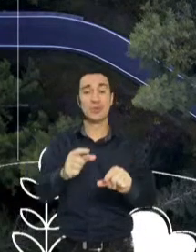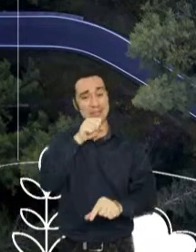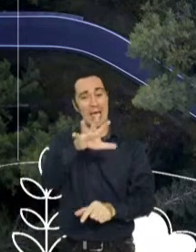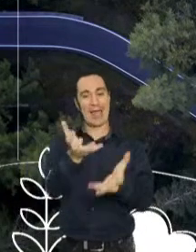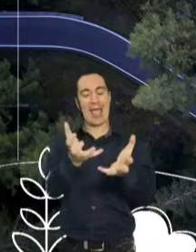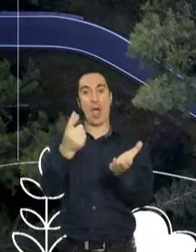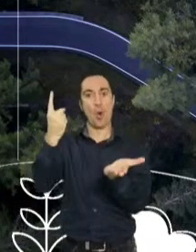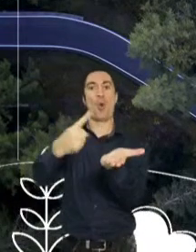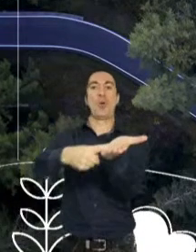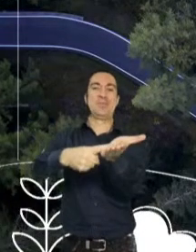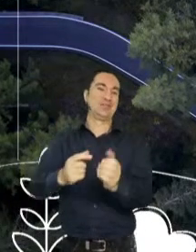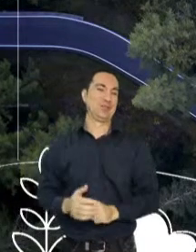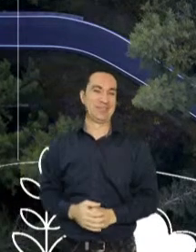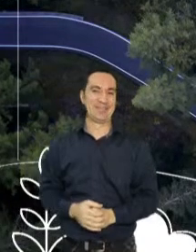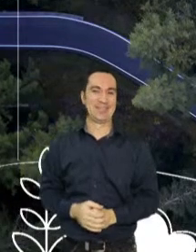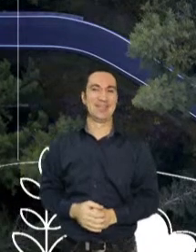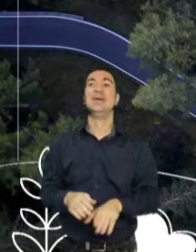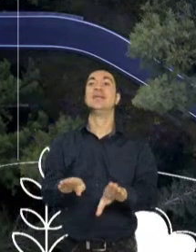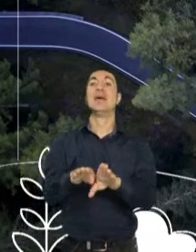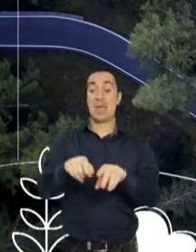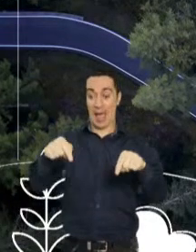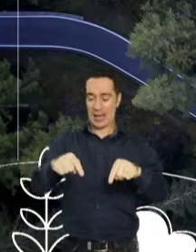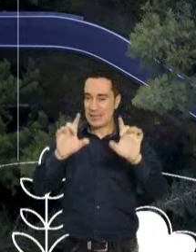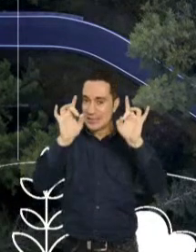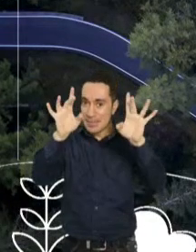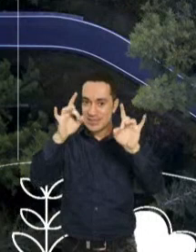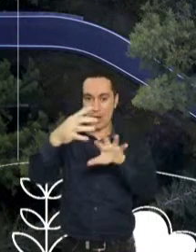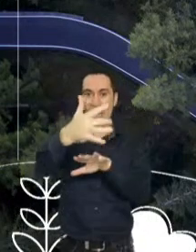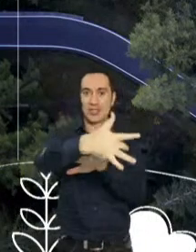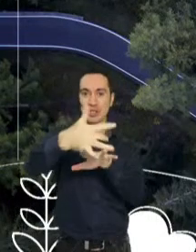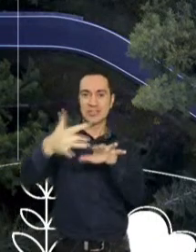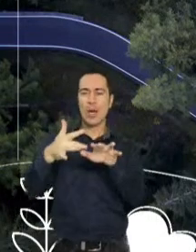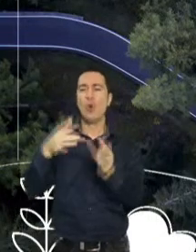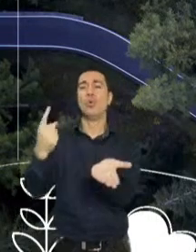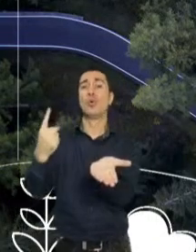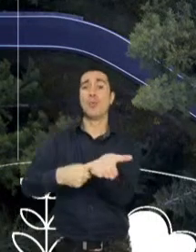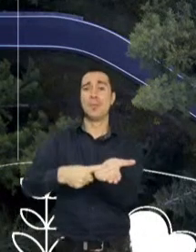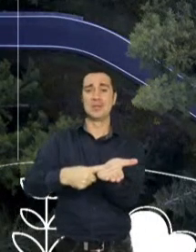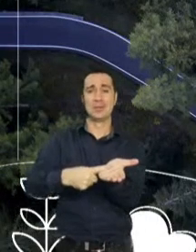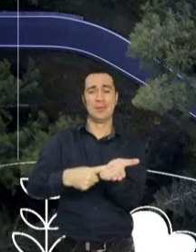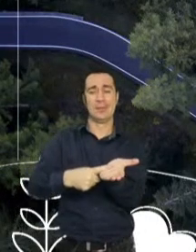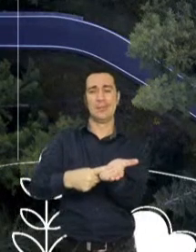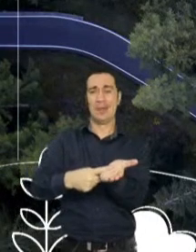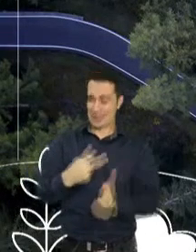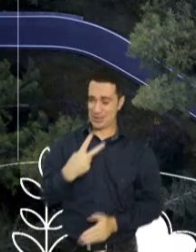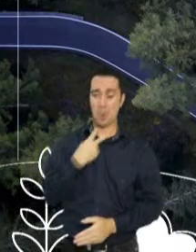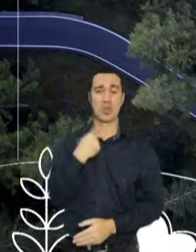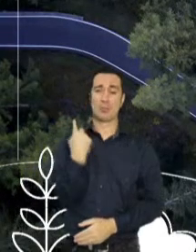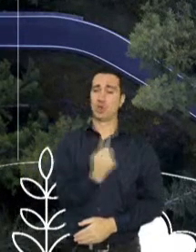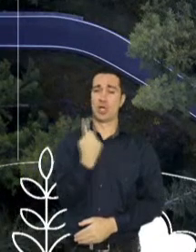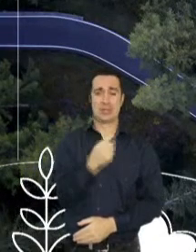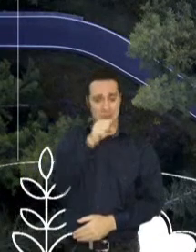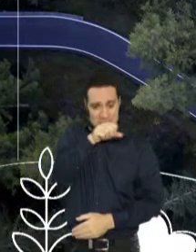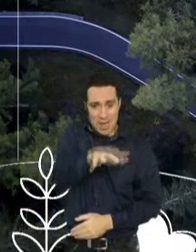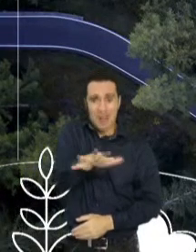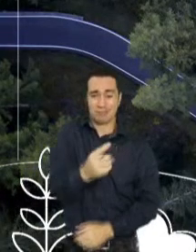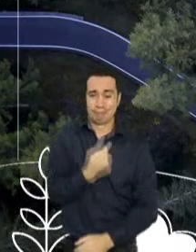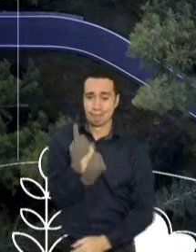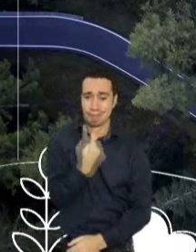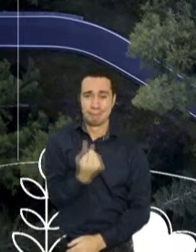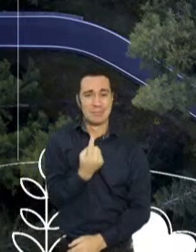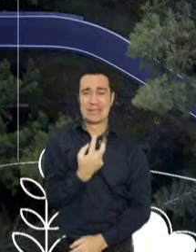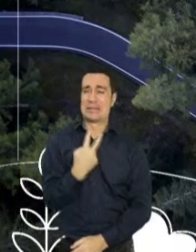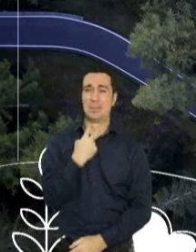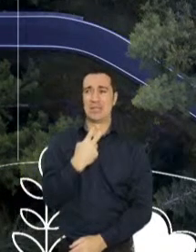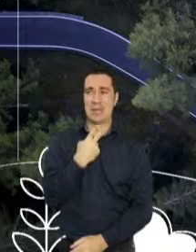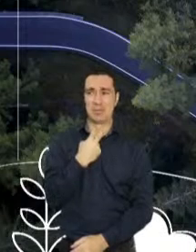é importantíssimo, e esse evento realça isso, que nós não podemos fazer essa jornada sozinhos, né? É